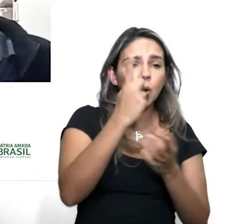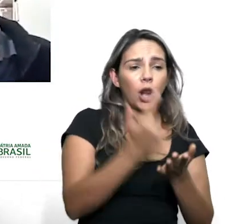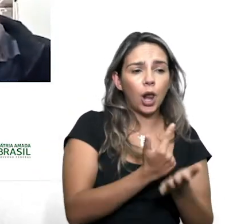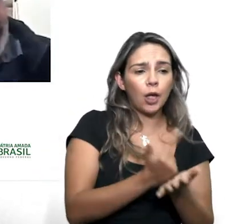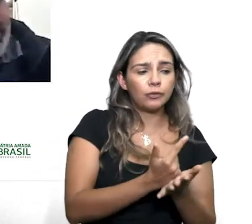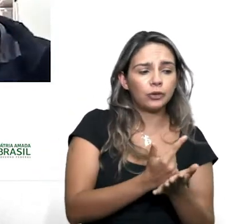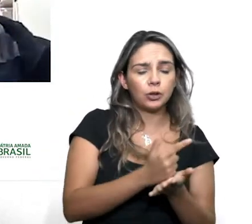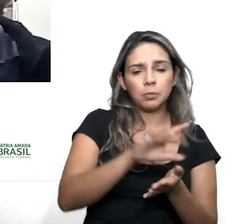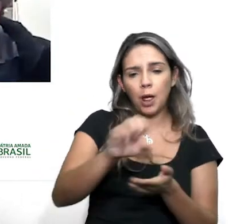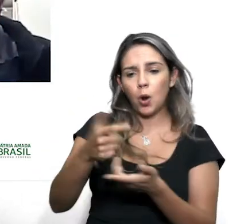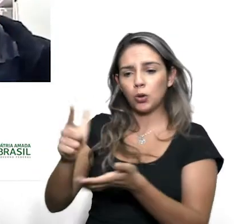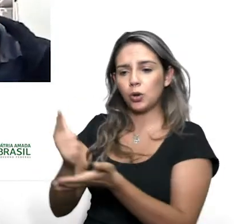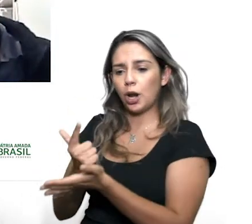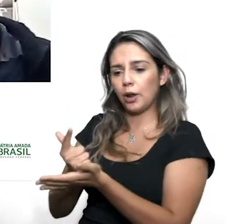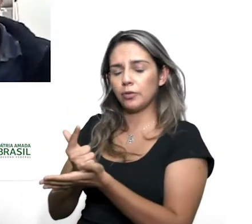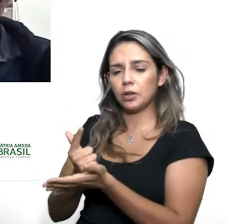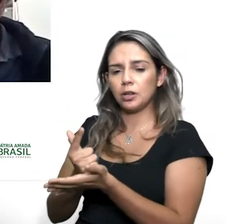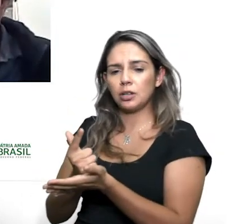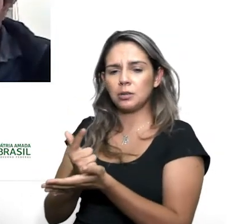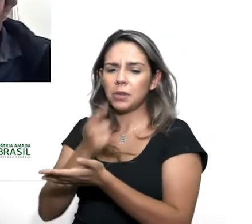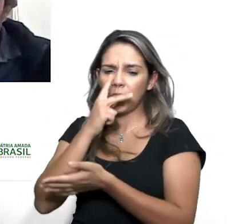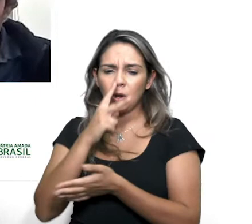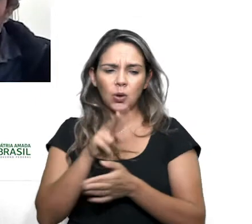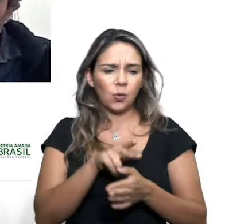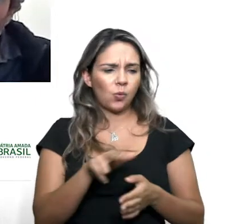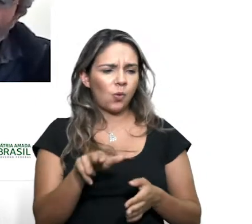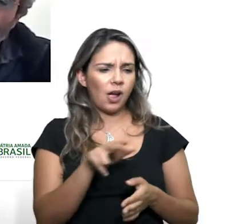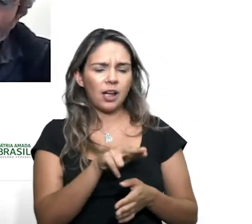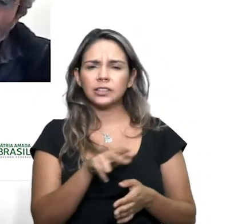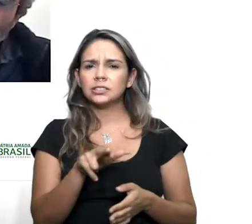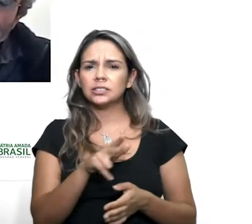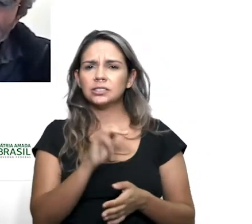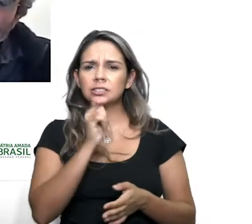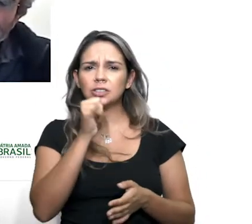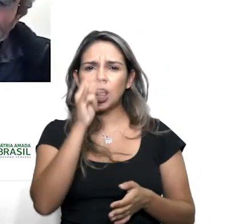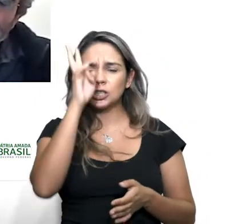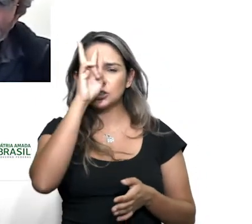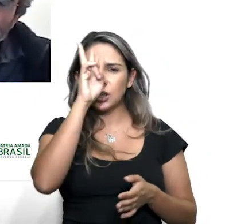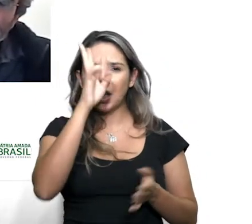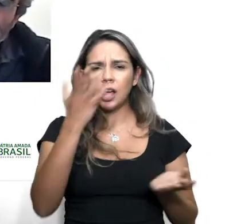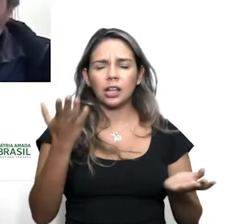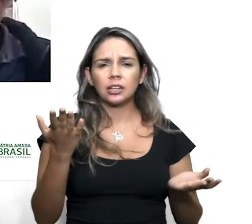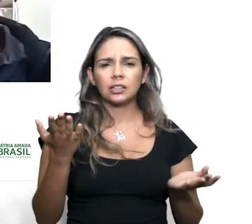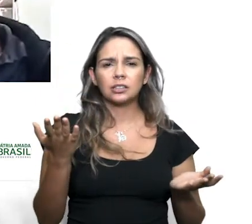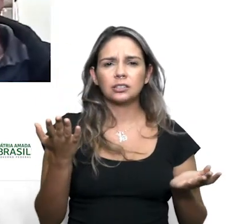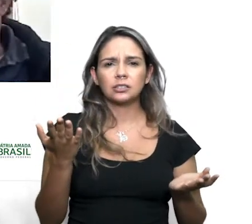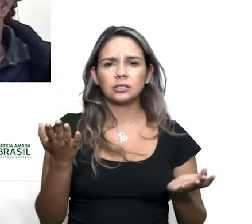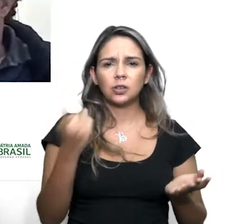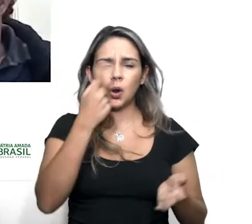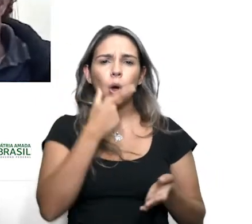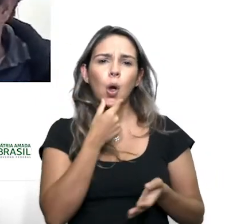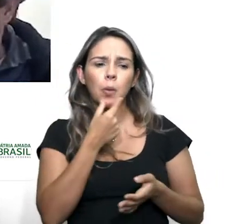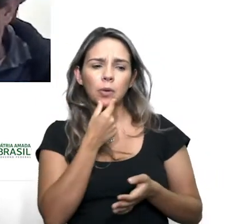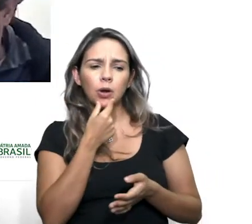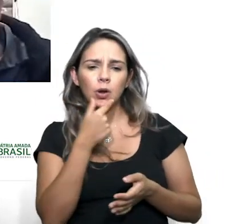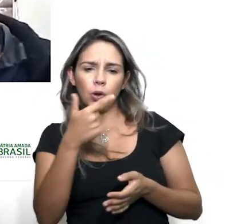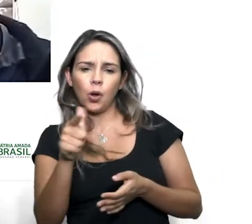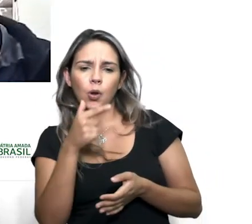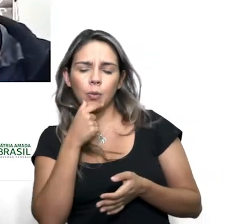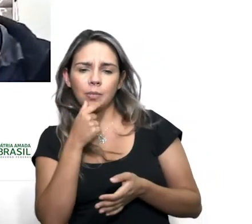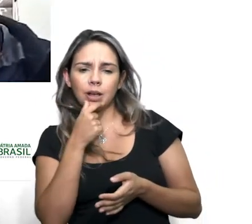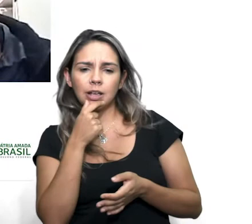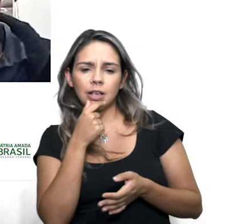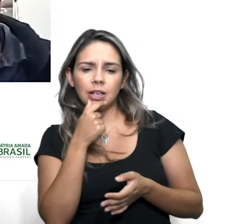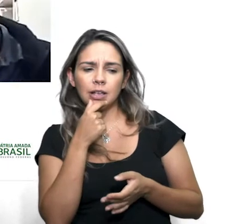livro, pego no outro e basicamente um pode contar a história de um homem tal, o outro uma história tal,